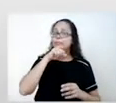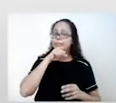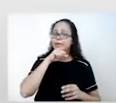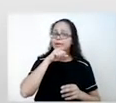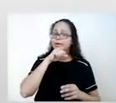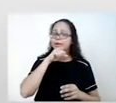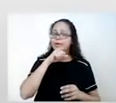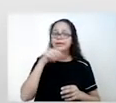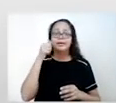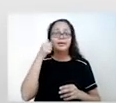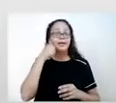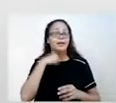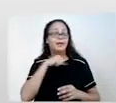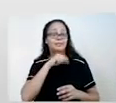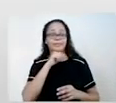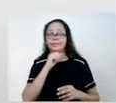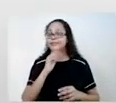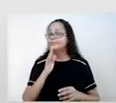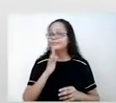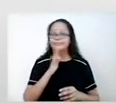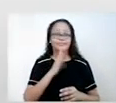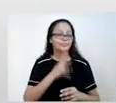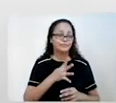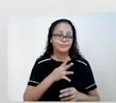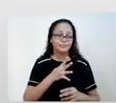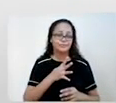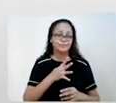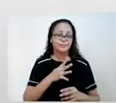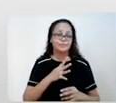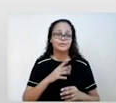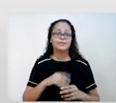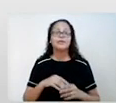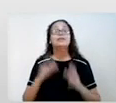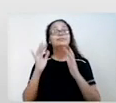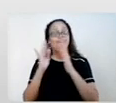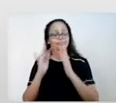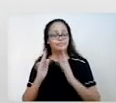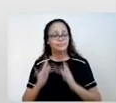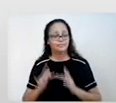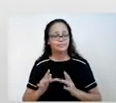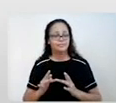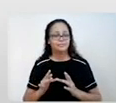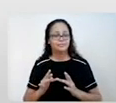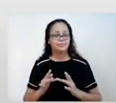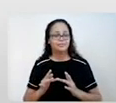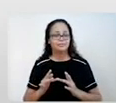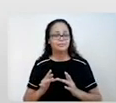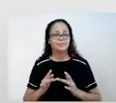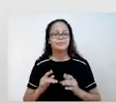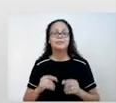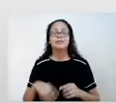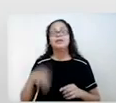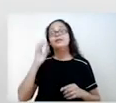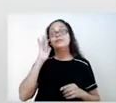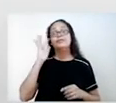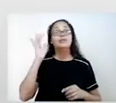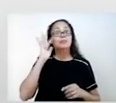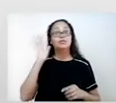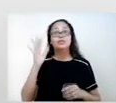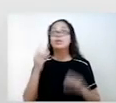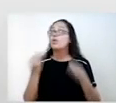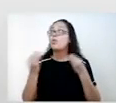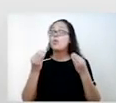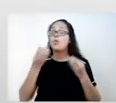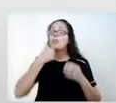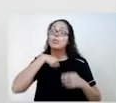não conhecendo tanto o pai, passando tanto tempo, ela vai inventando detalhes desse pai, que parecia muito mais um personagem do que um pai real, ela vai imaginando como que ele